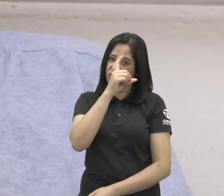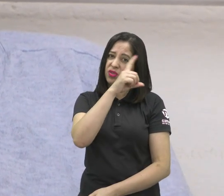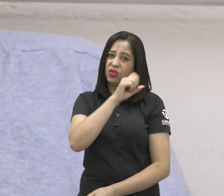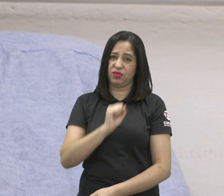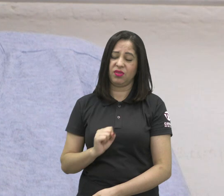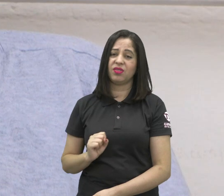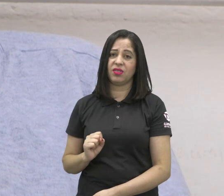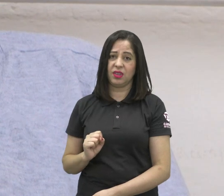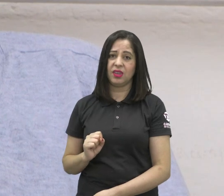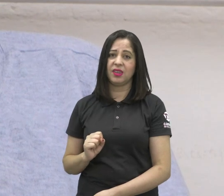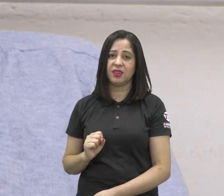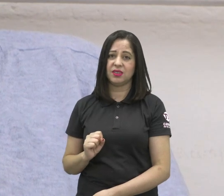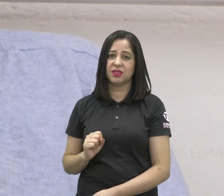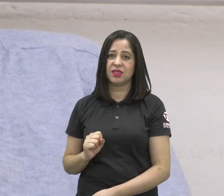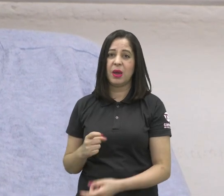muito difícil.